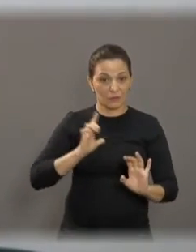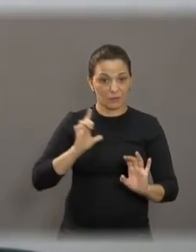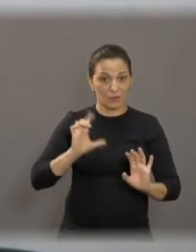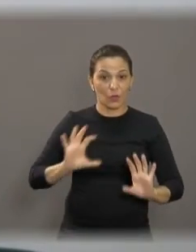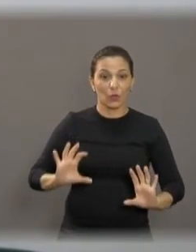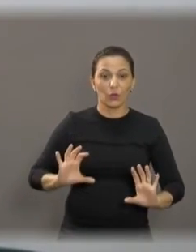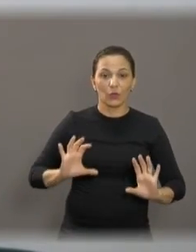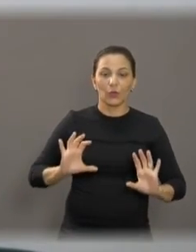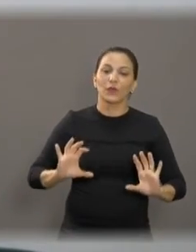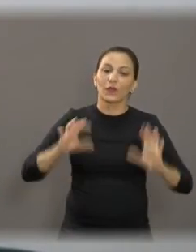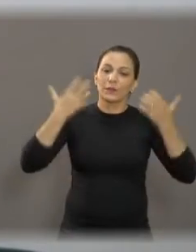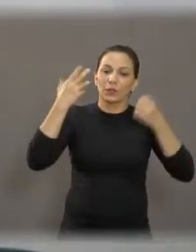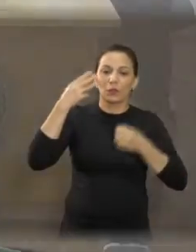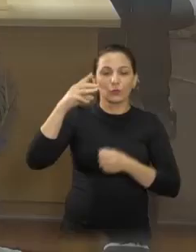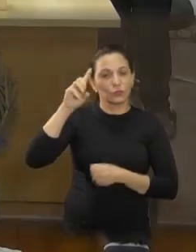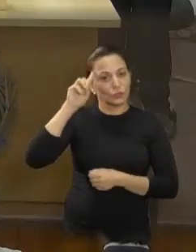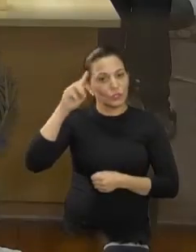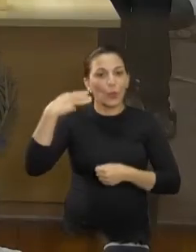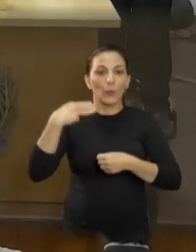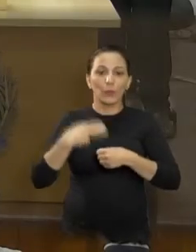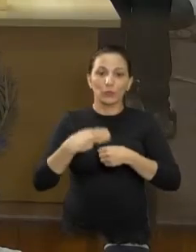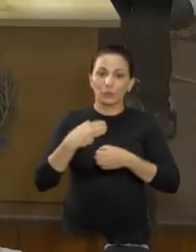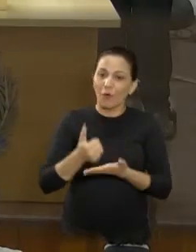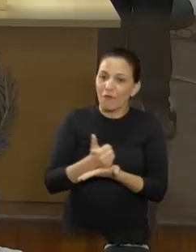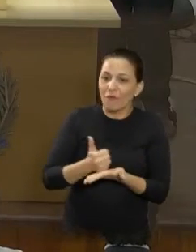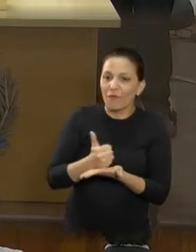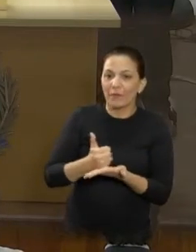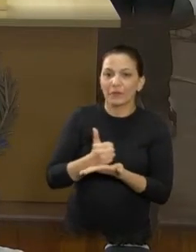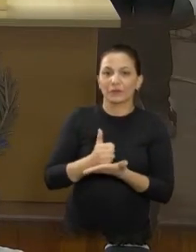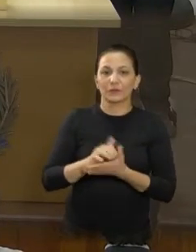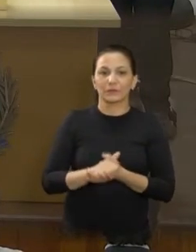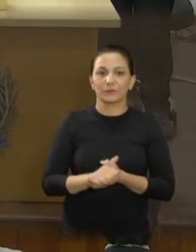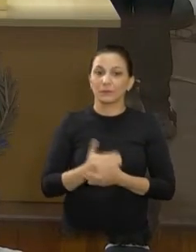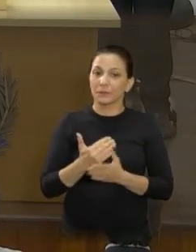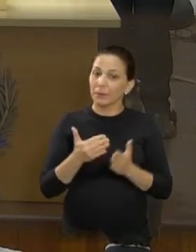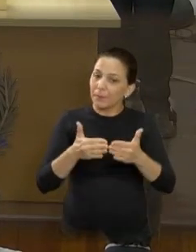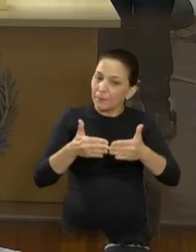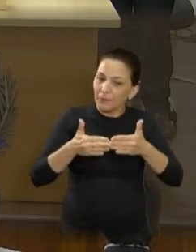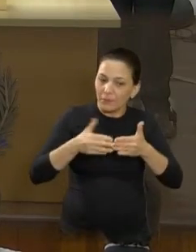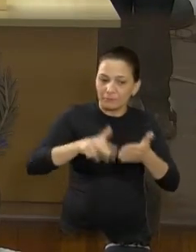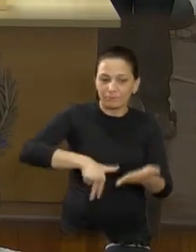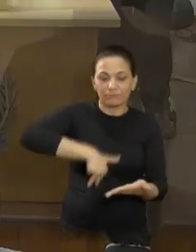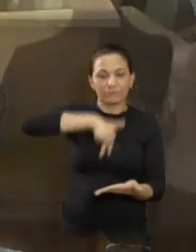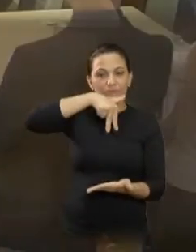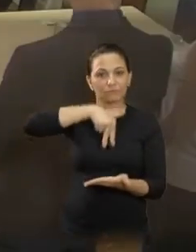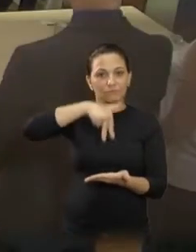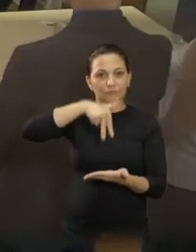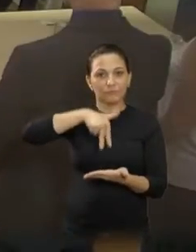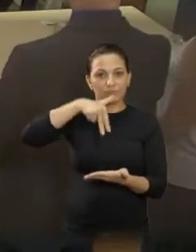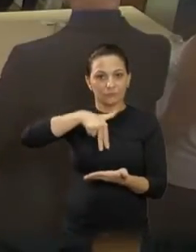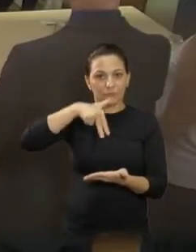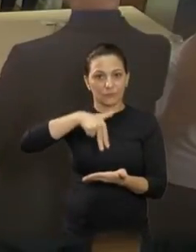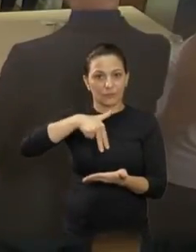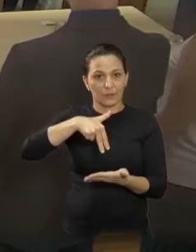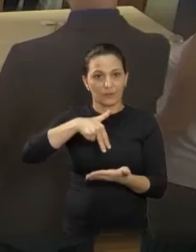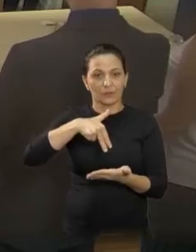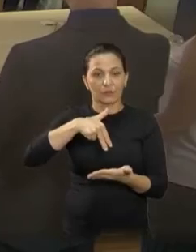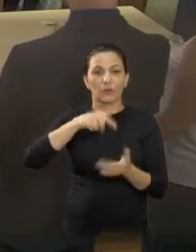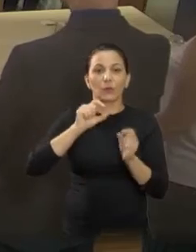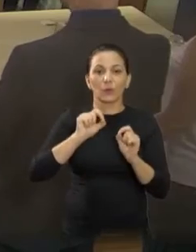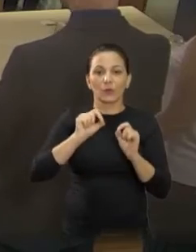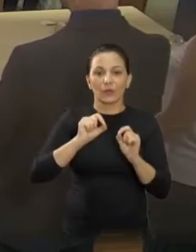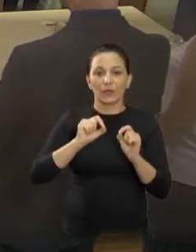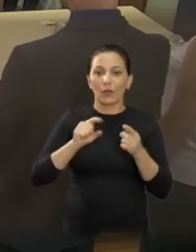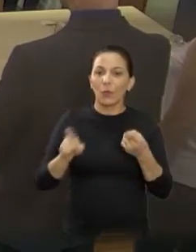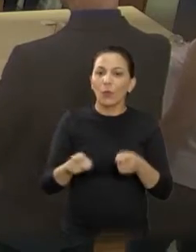Dia Municipal do Farmacêutico. Eu gostaria de pedir para que todos ficassem em pé, aqueles que puderem. Em atitude de respeito,